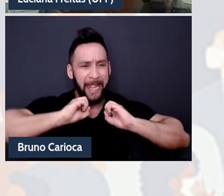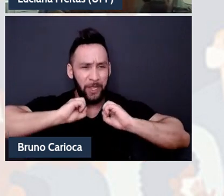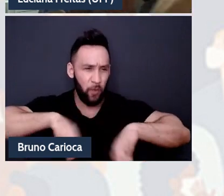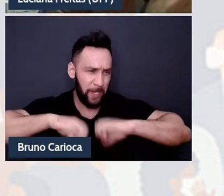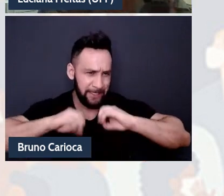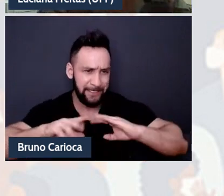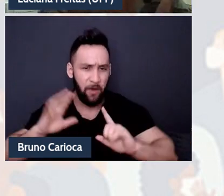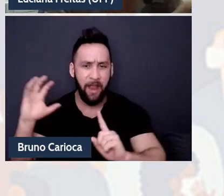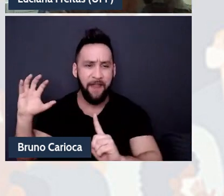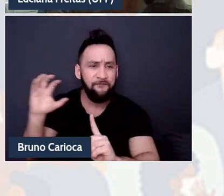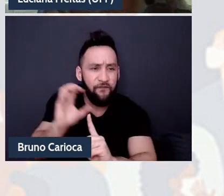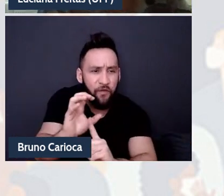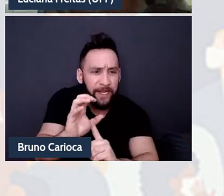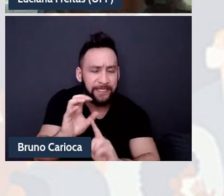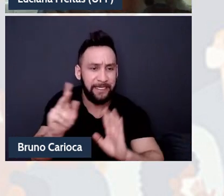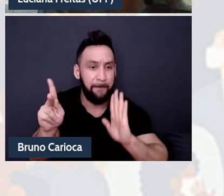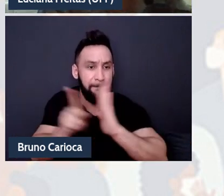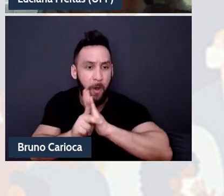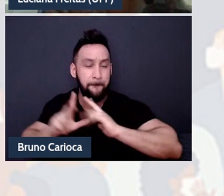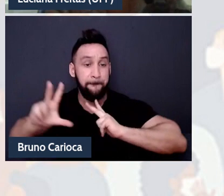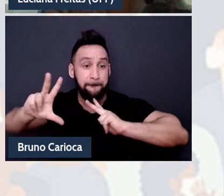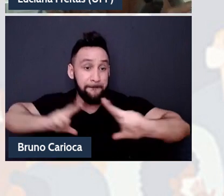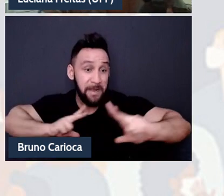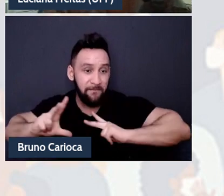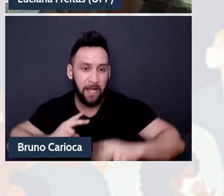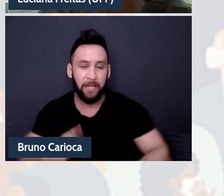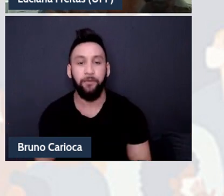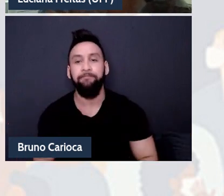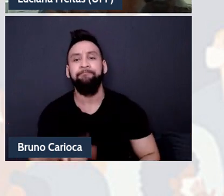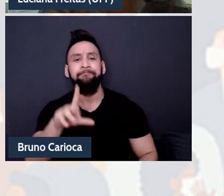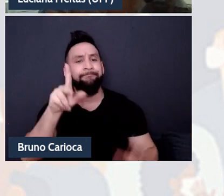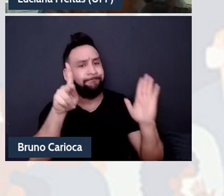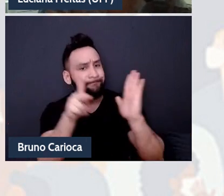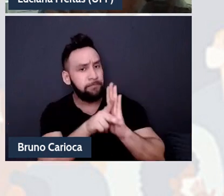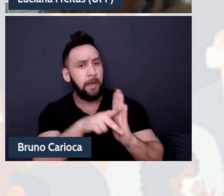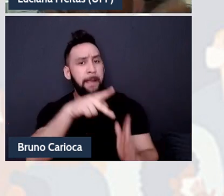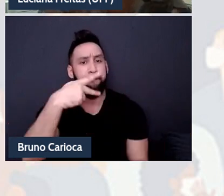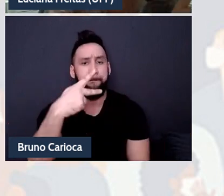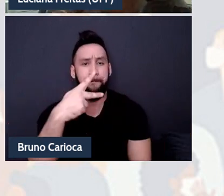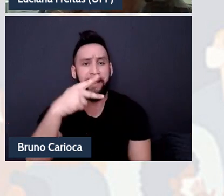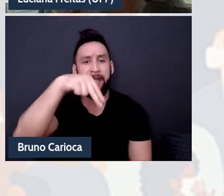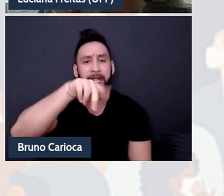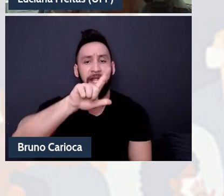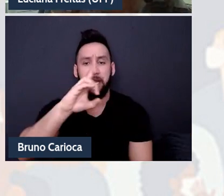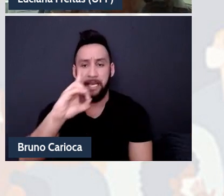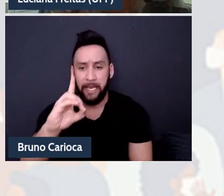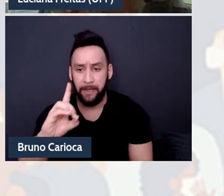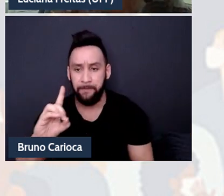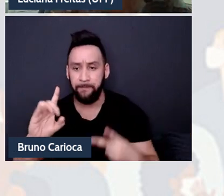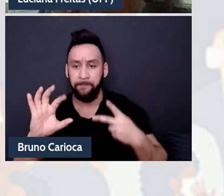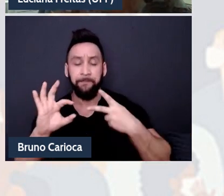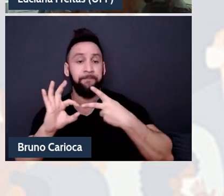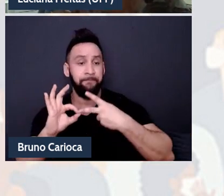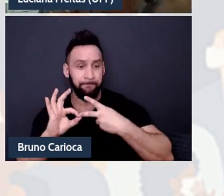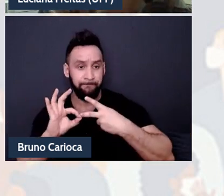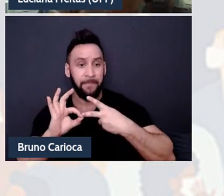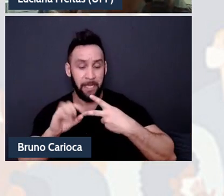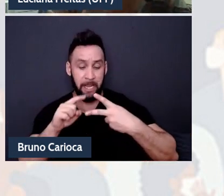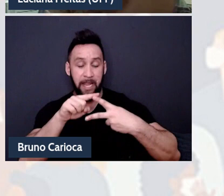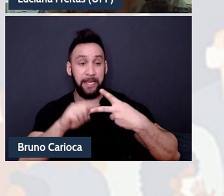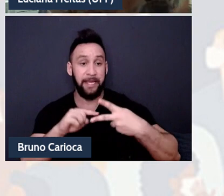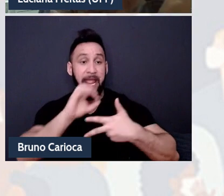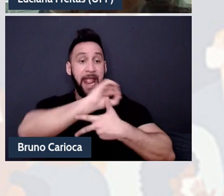Formação, mas também do PNLD, né, e também do Enem, pelo efeito retroativo que o Enem tem,